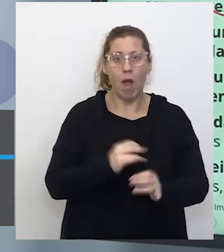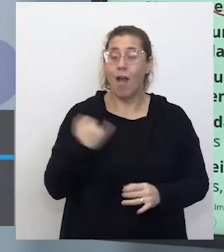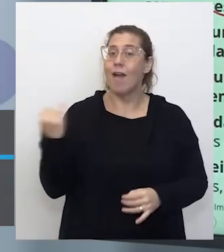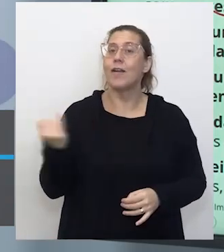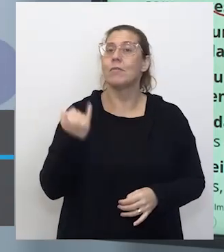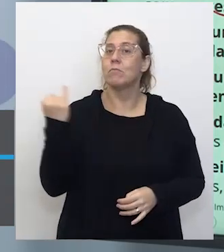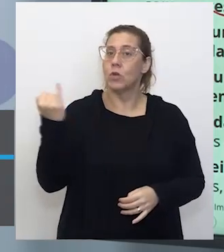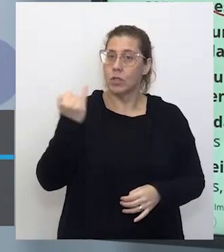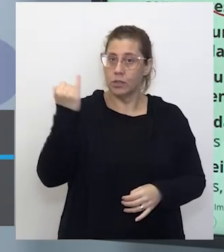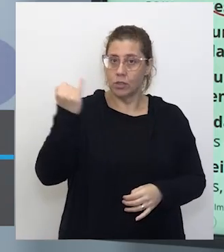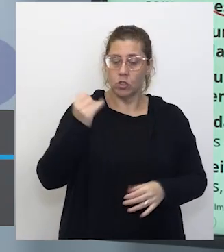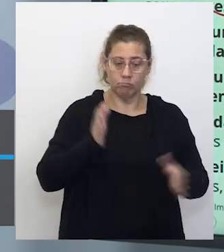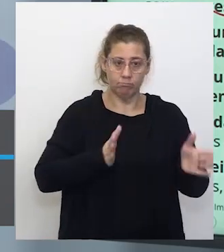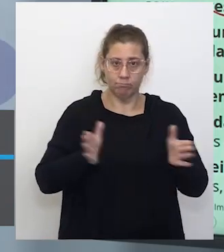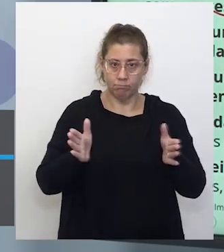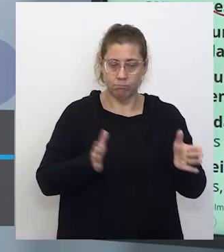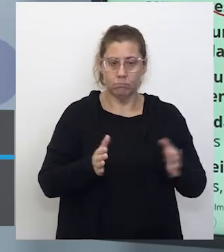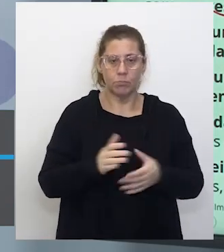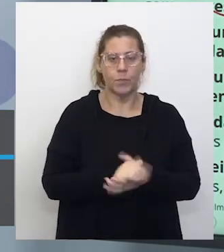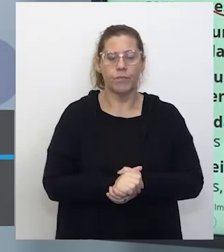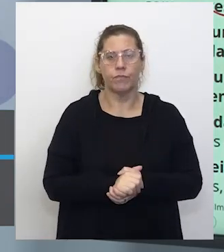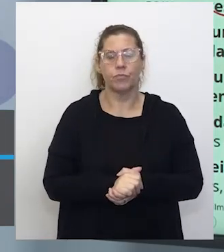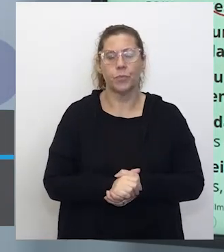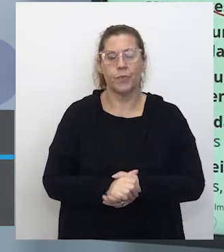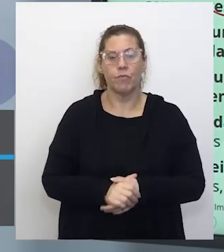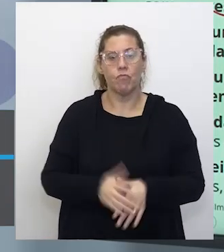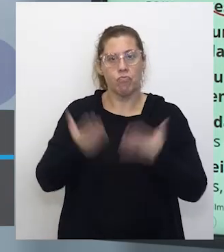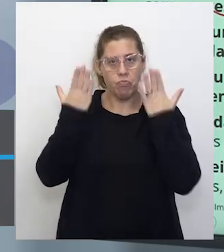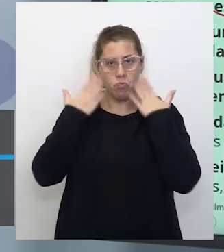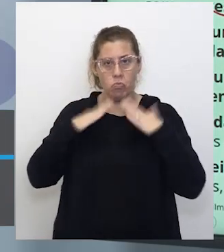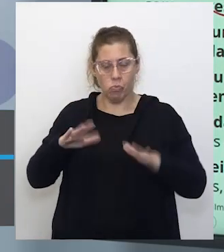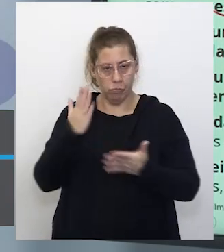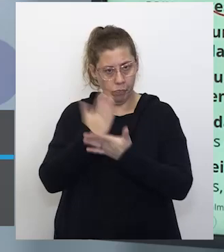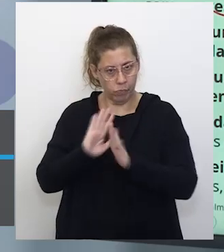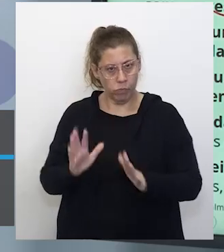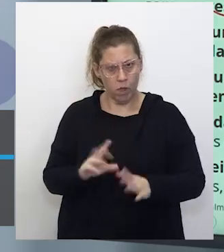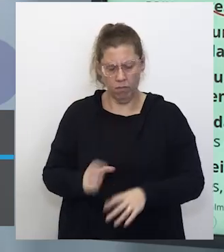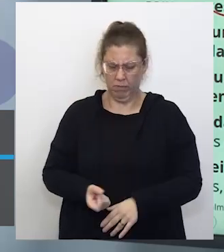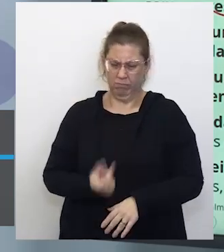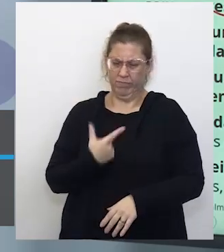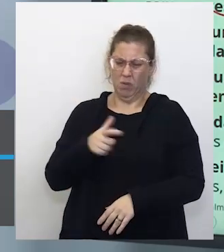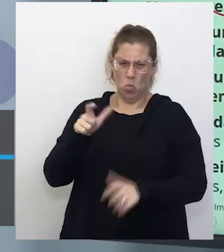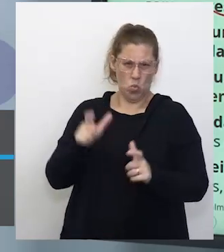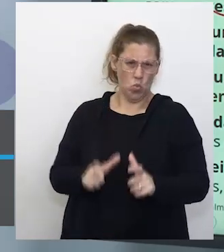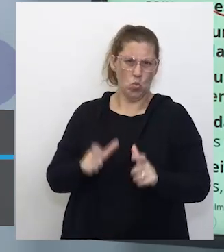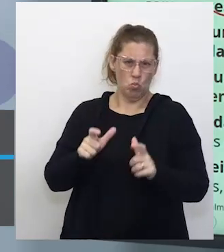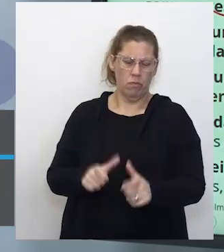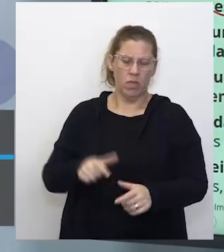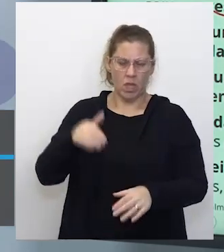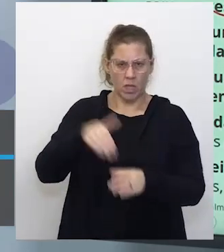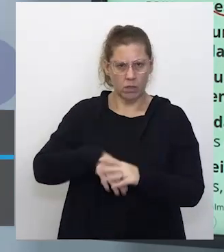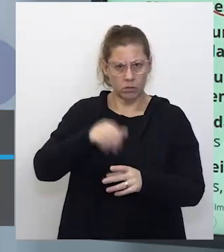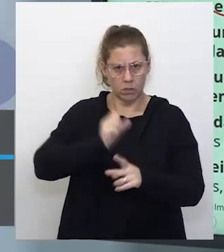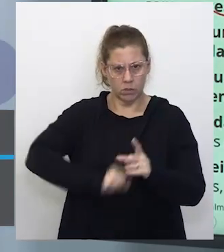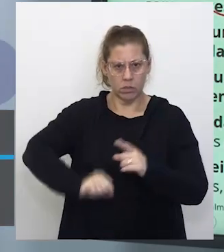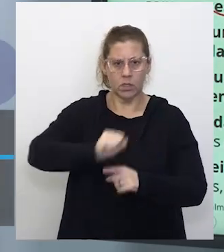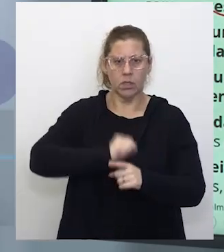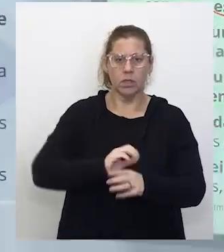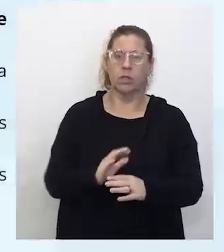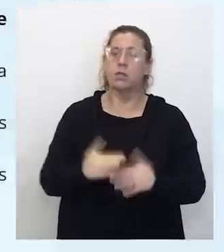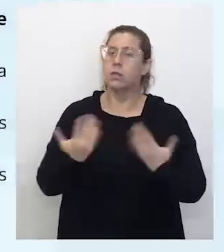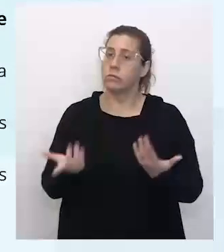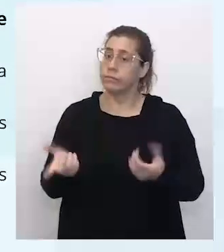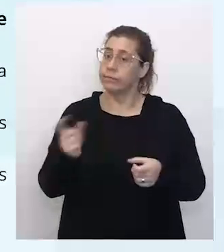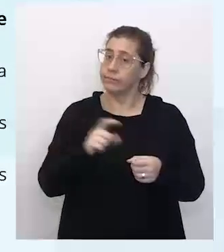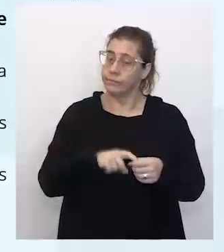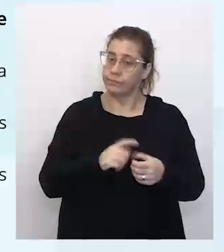fundamental dentro desse processo de desnaturalização, de estranhamento sobre o lugar do indivíduo na sociedade. Então,